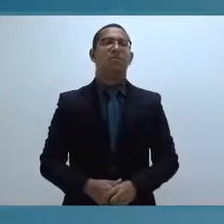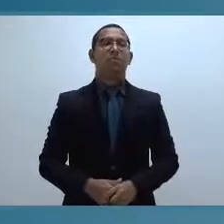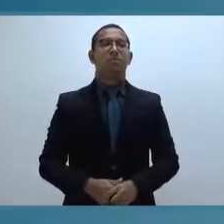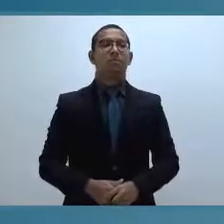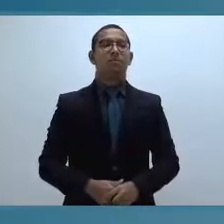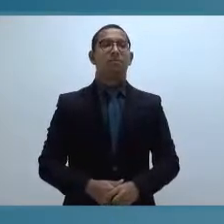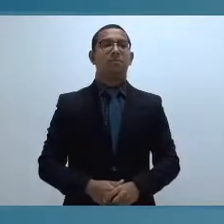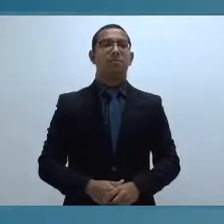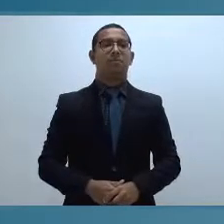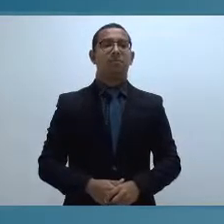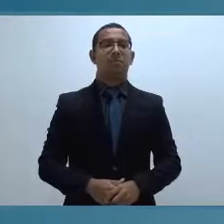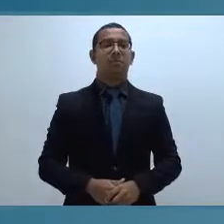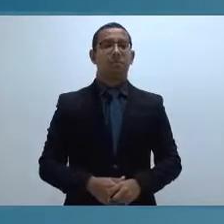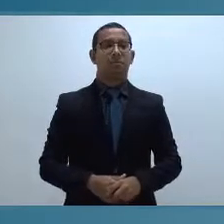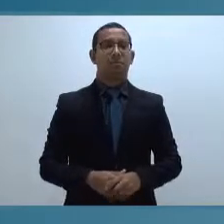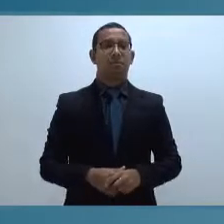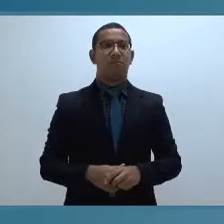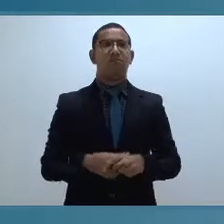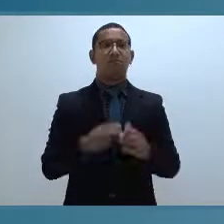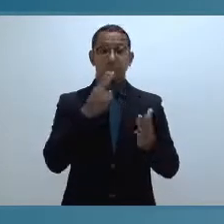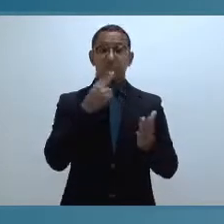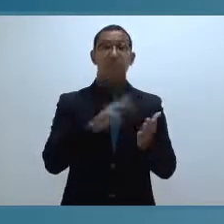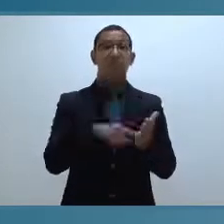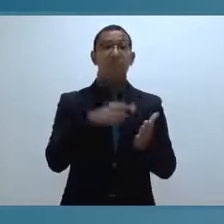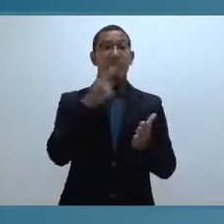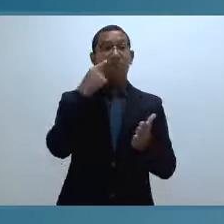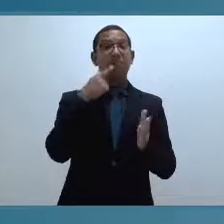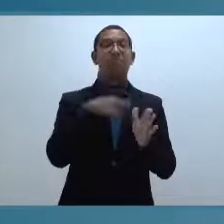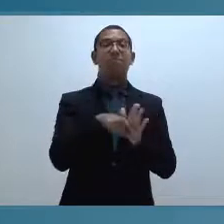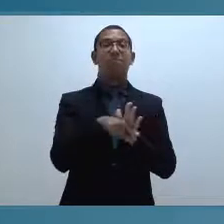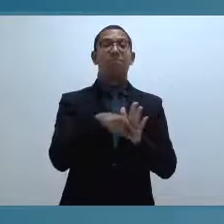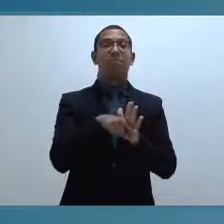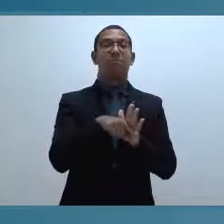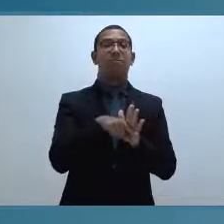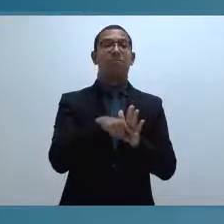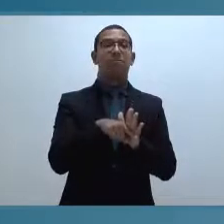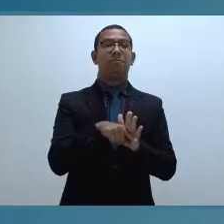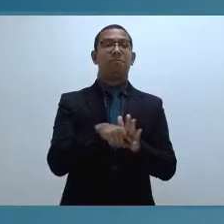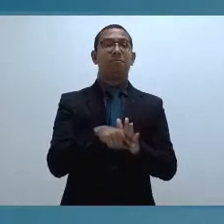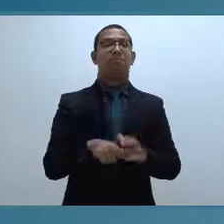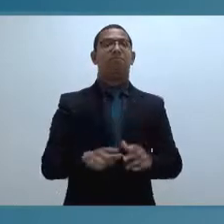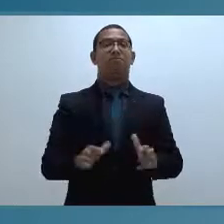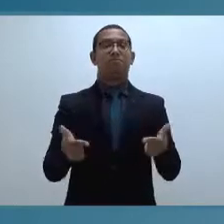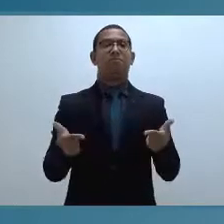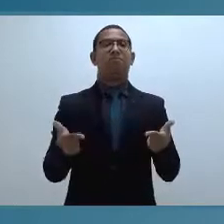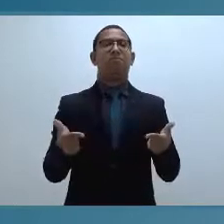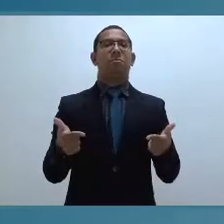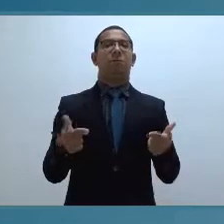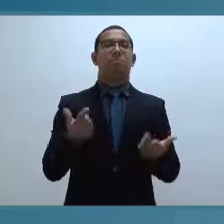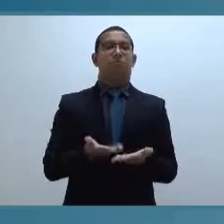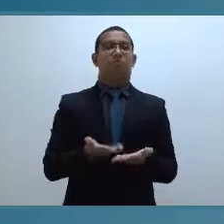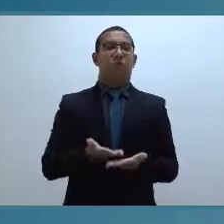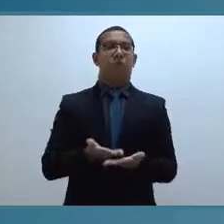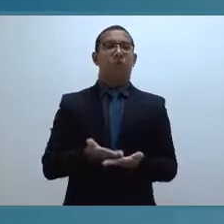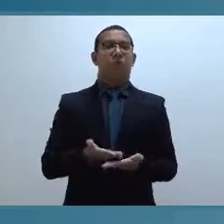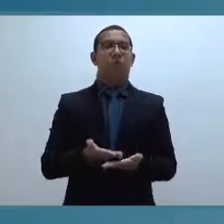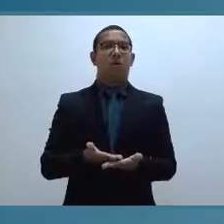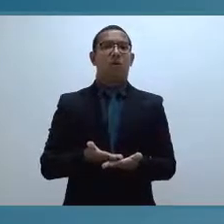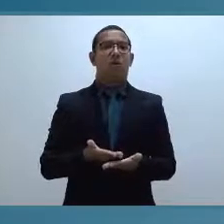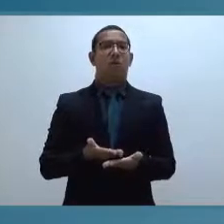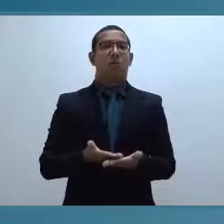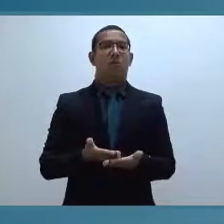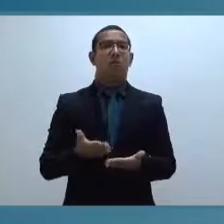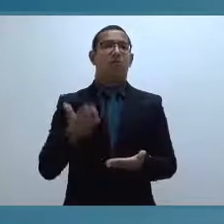preceito inscrito na carta magna. A propósito, o Sidney Sanches, em estudo sobre a deontologia do